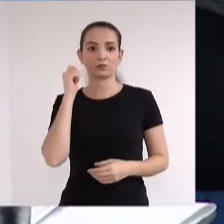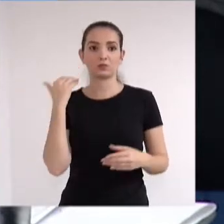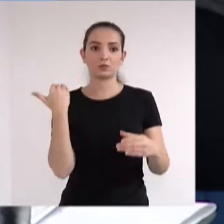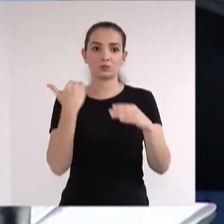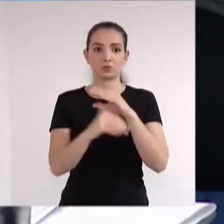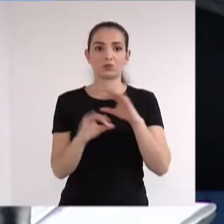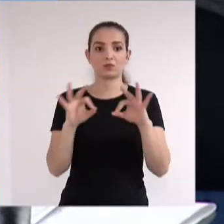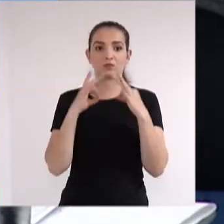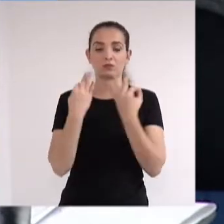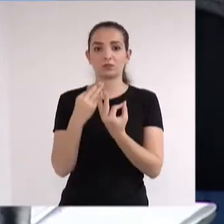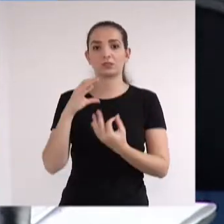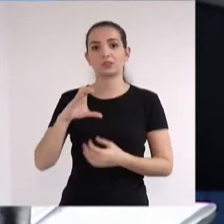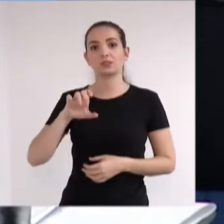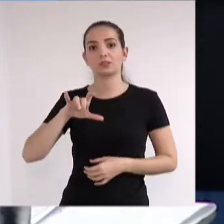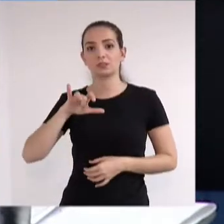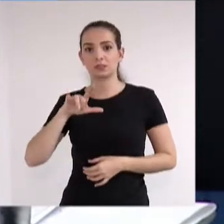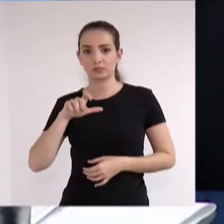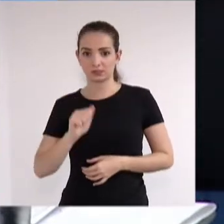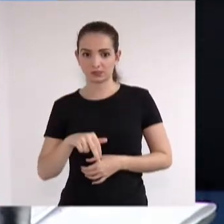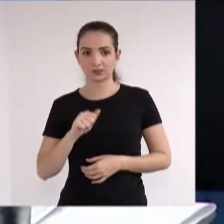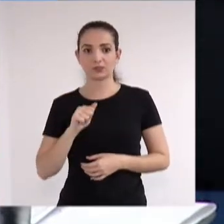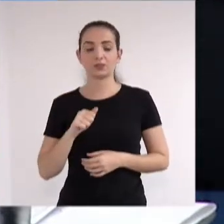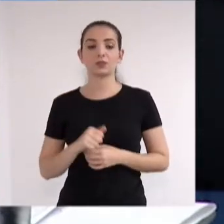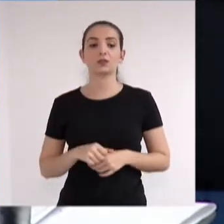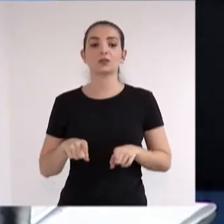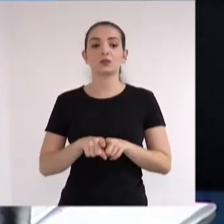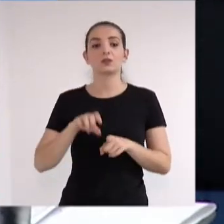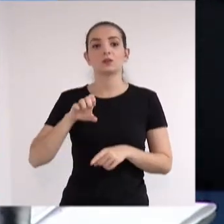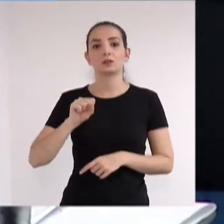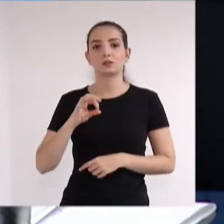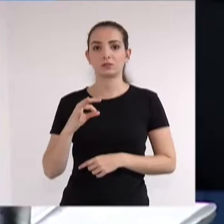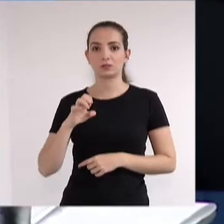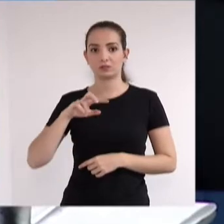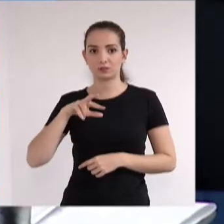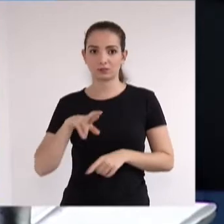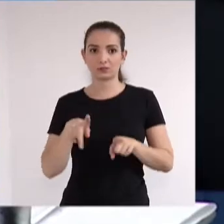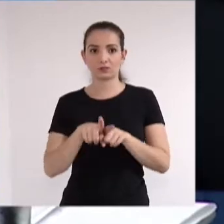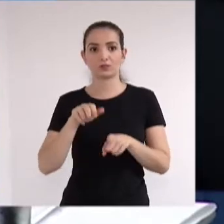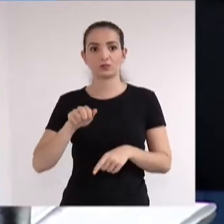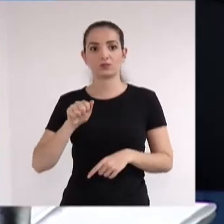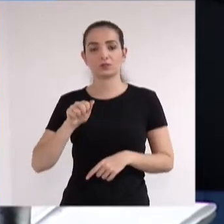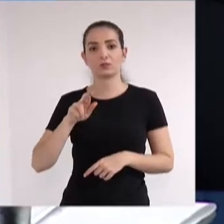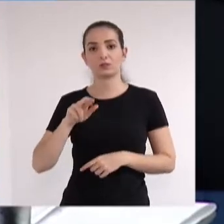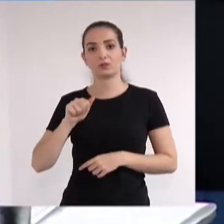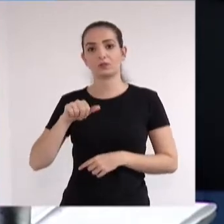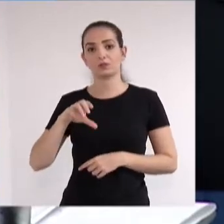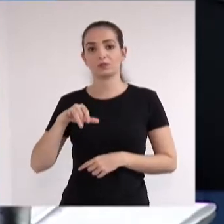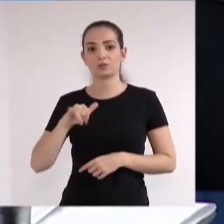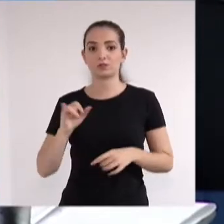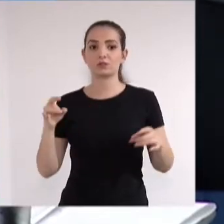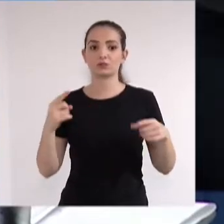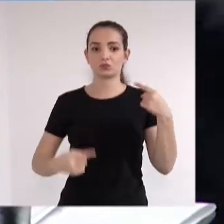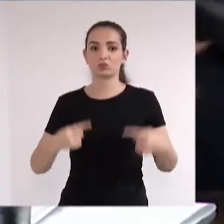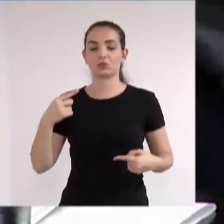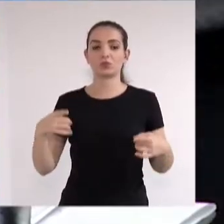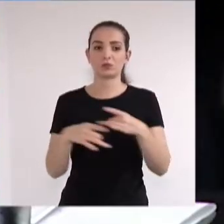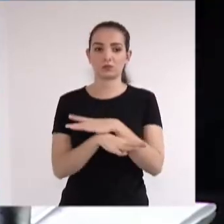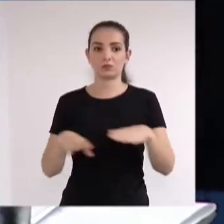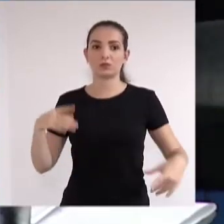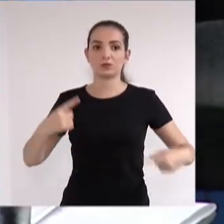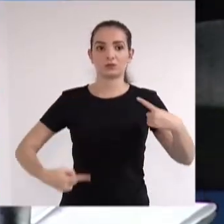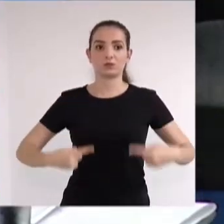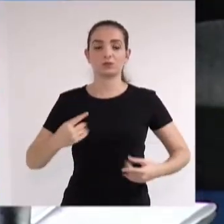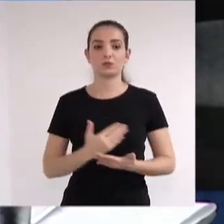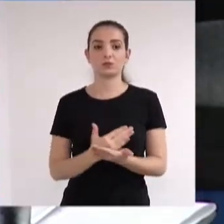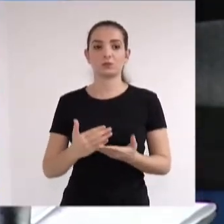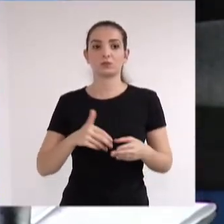aos familiares Celina Alves Barbosa, Estério de Virgem Bobadilha de Souza e Araci Barcelos. Em discussão. Encerrada a